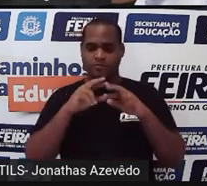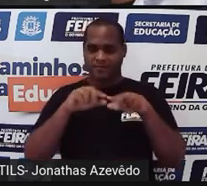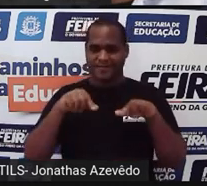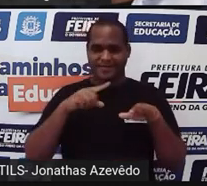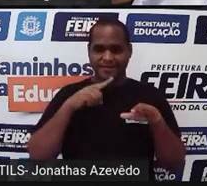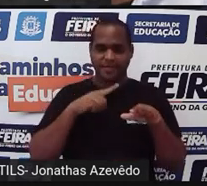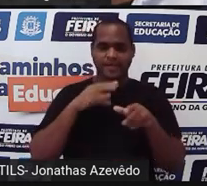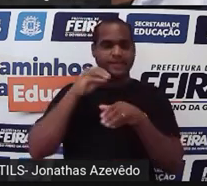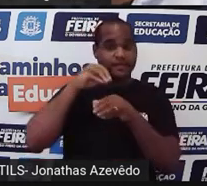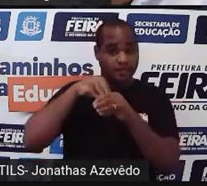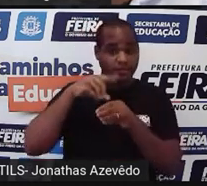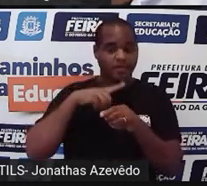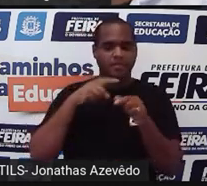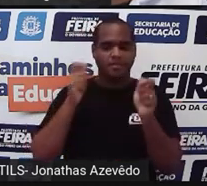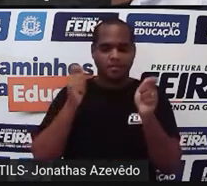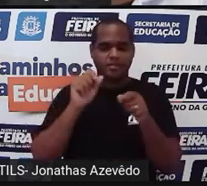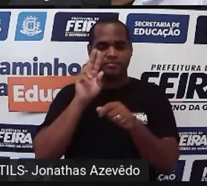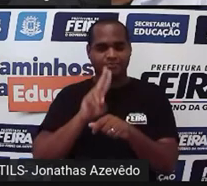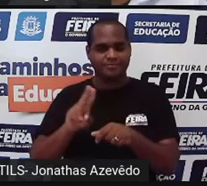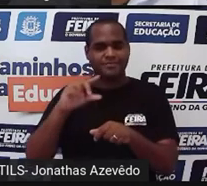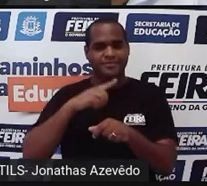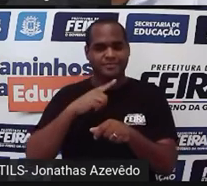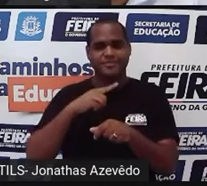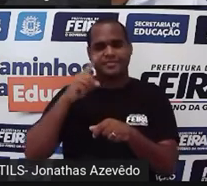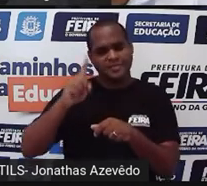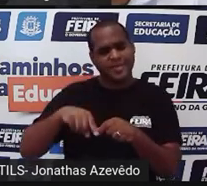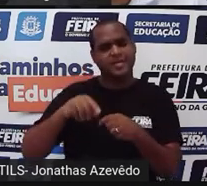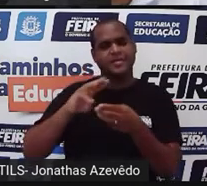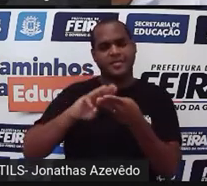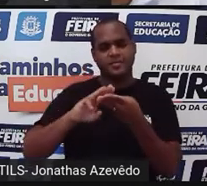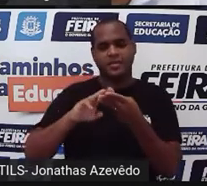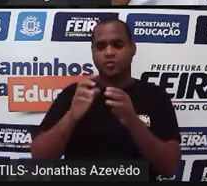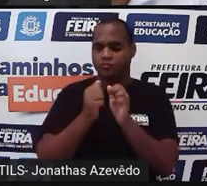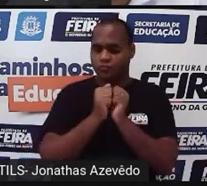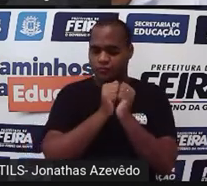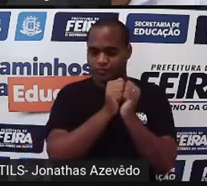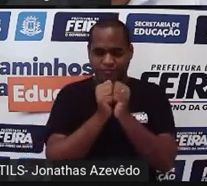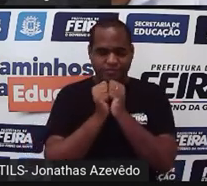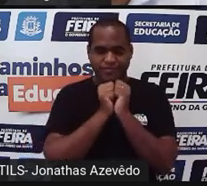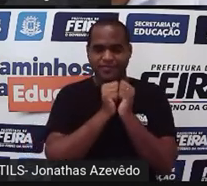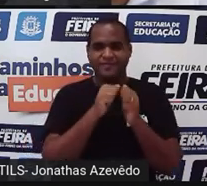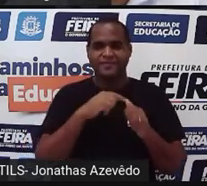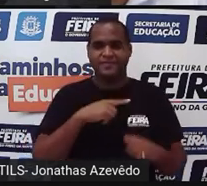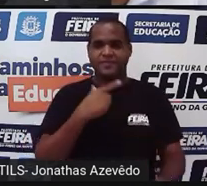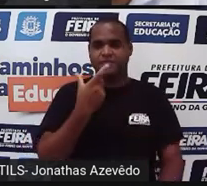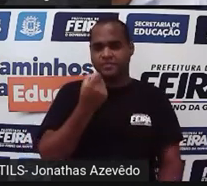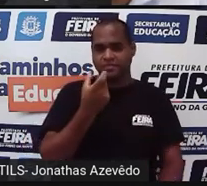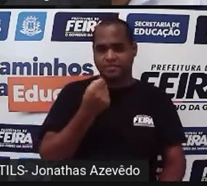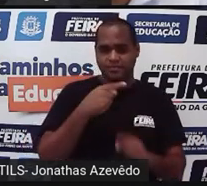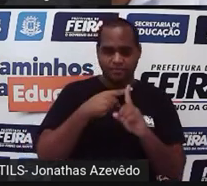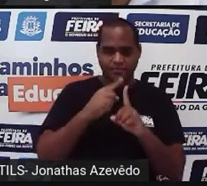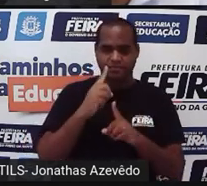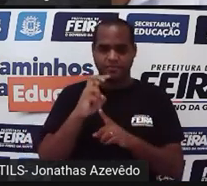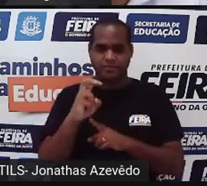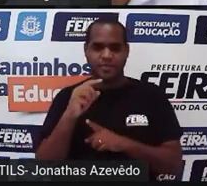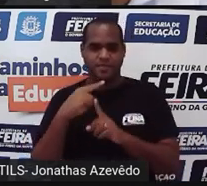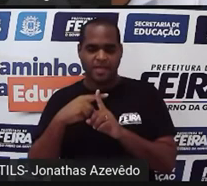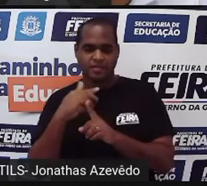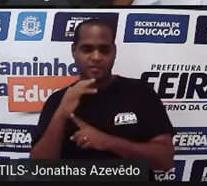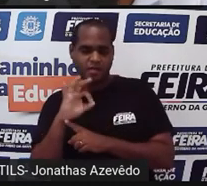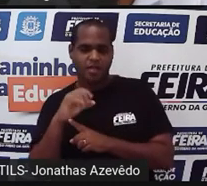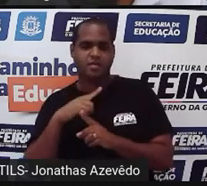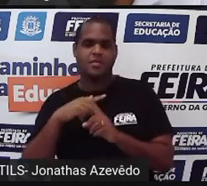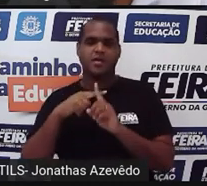da circunferência que eu usei para a matemática. Então, junta tudo ali, ó. 20 mais 15 mais 10